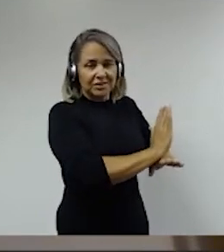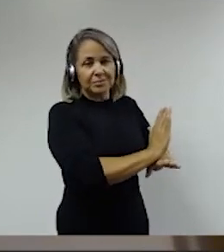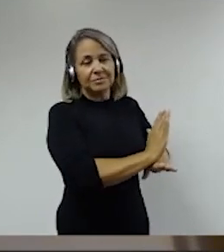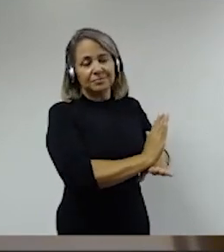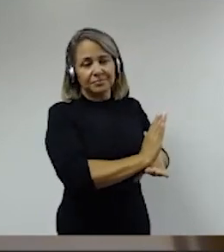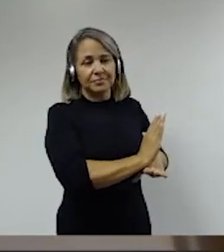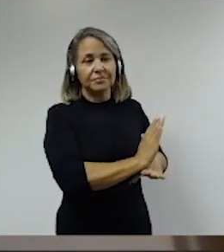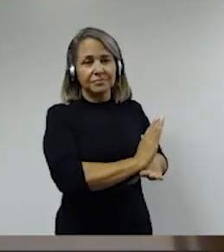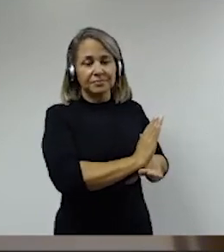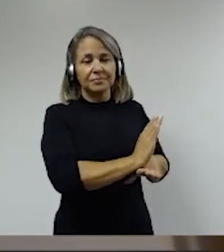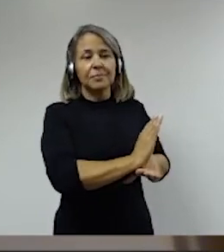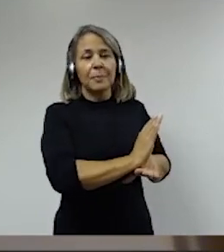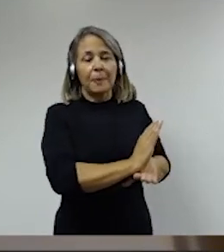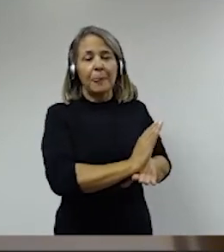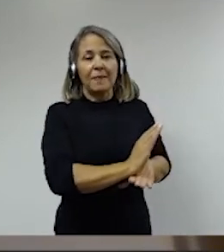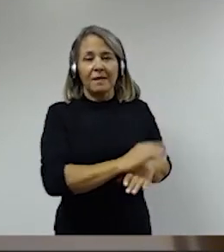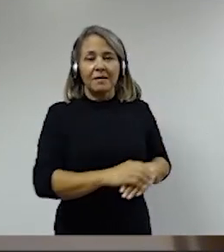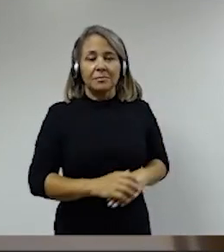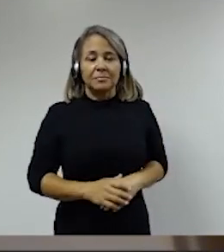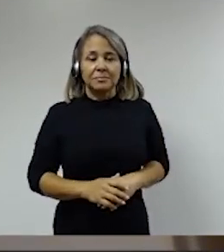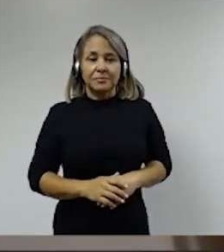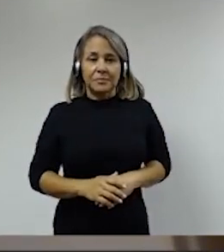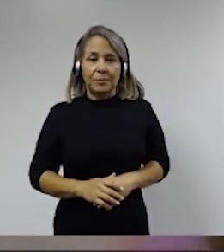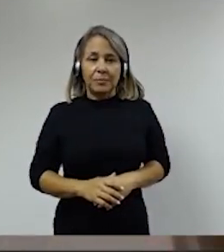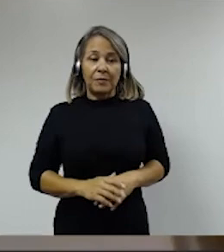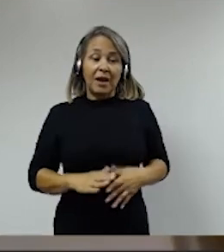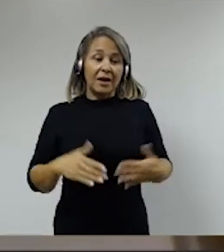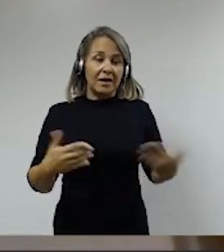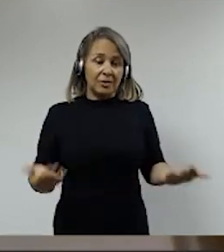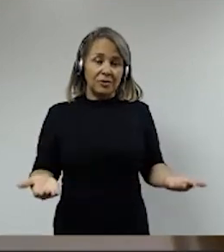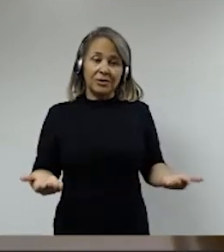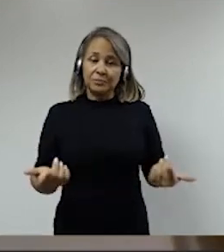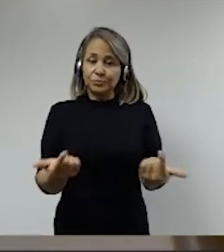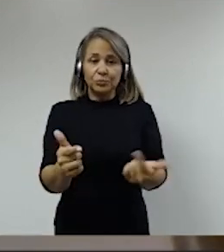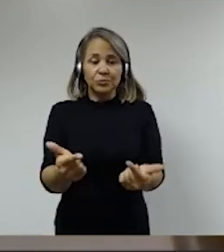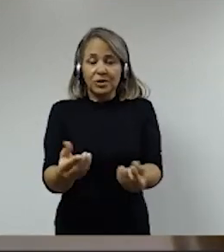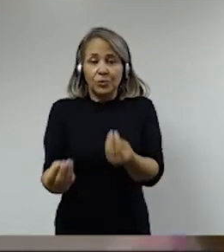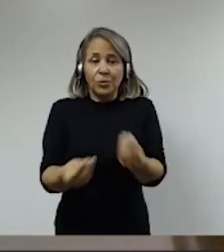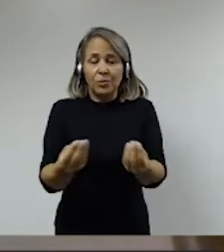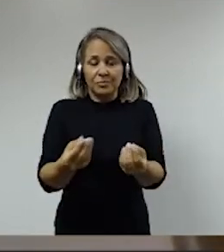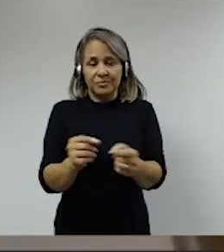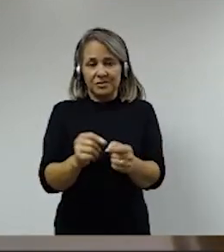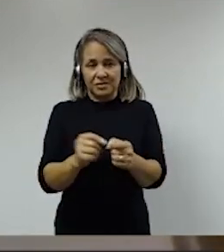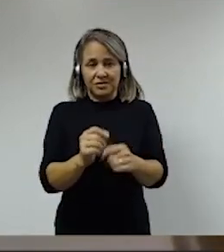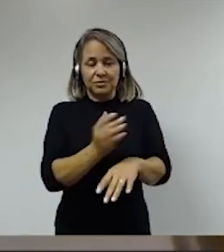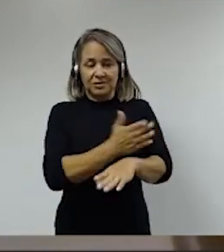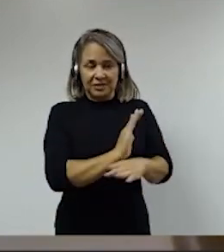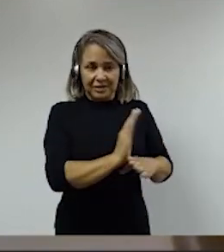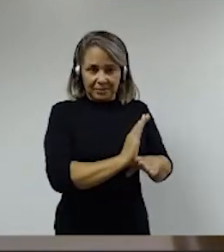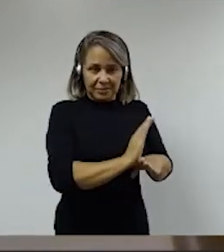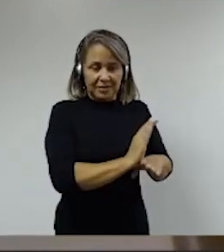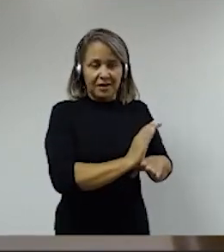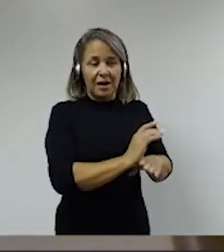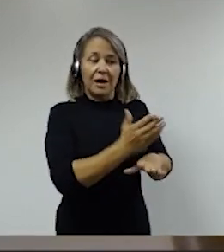enfim, no mercado de exibição e que não tem o mercado de exibição para lançar, né? Então você